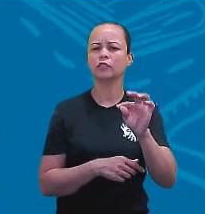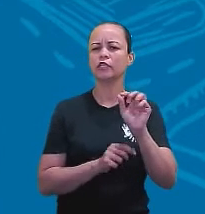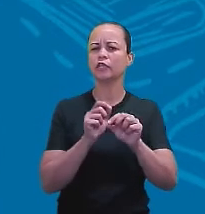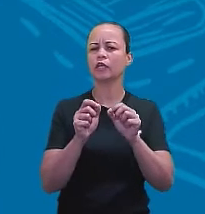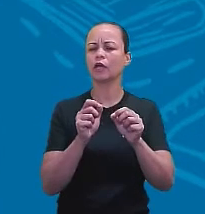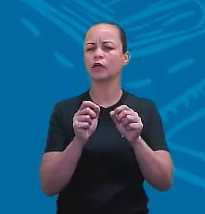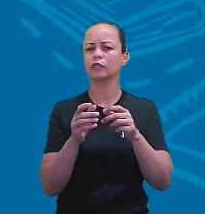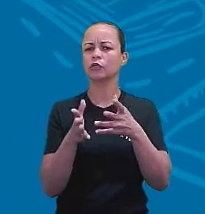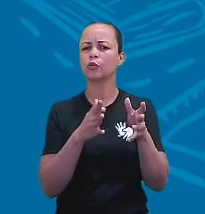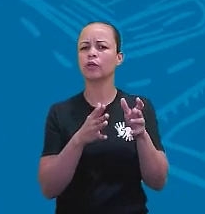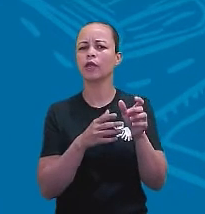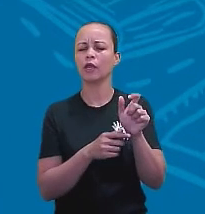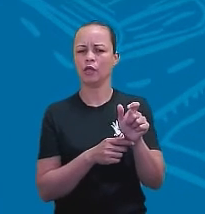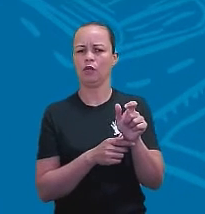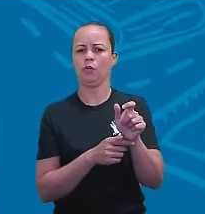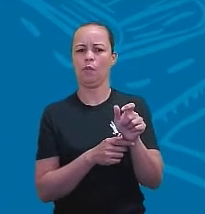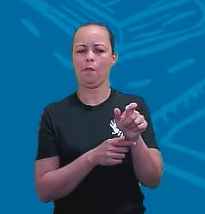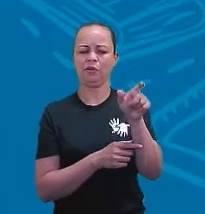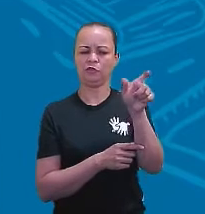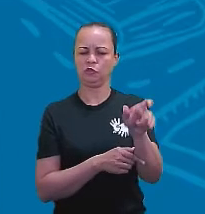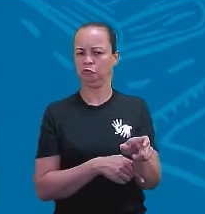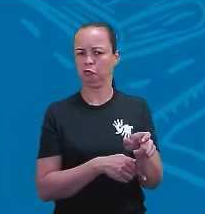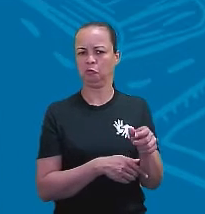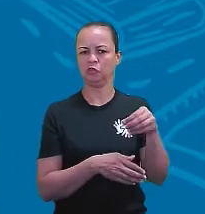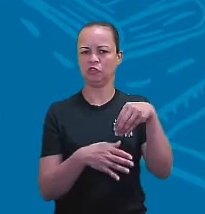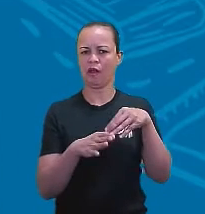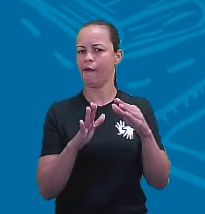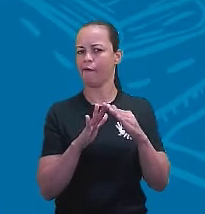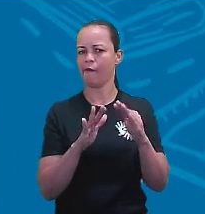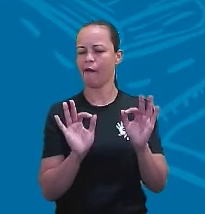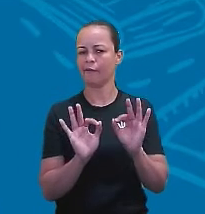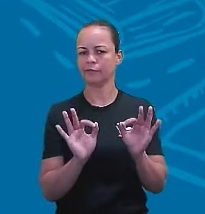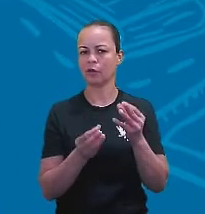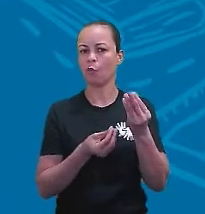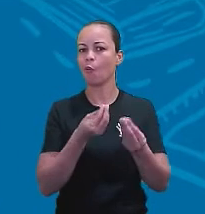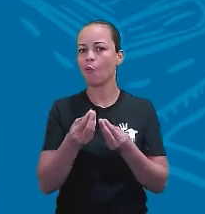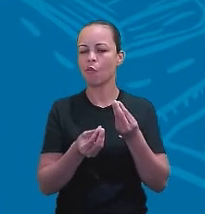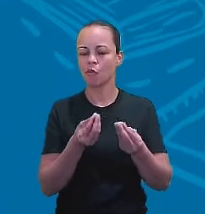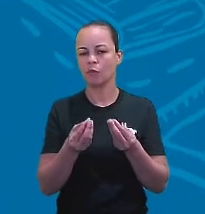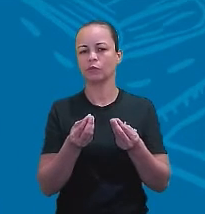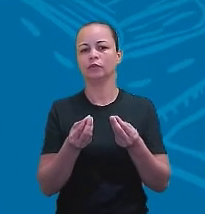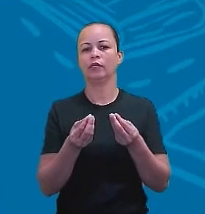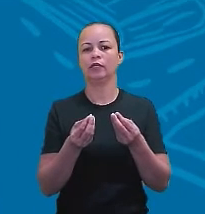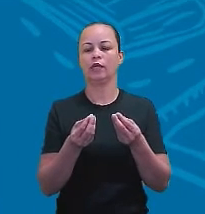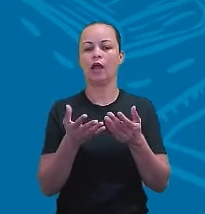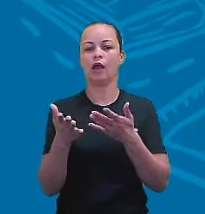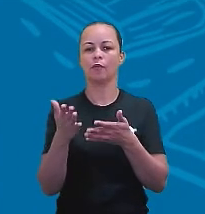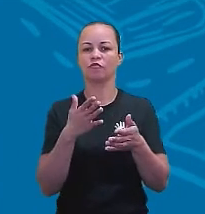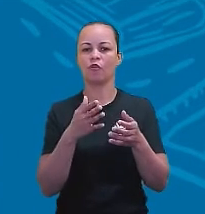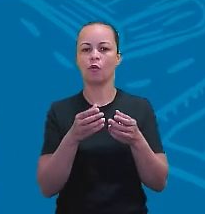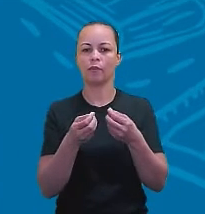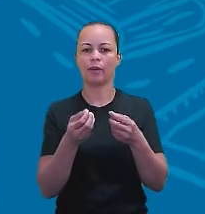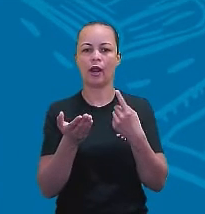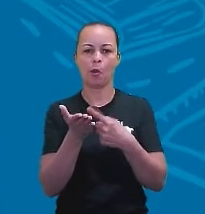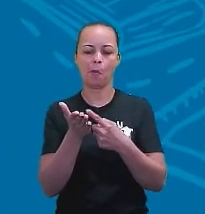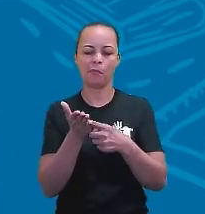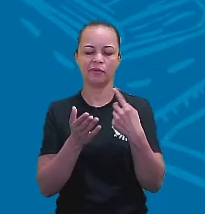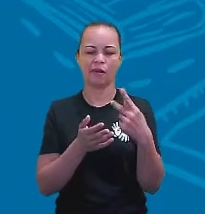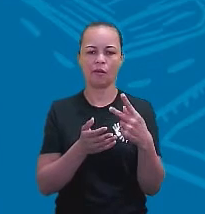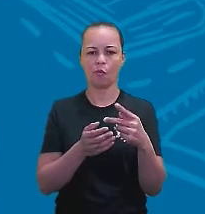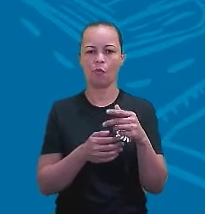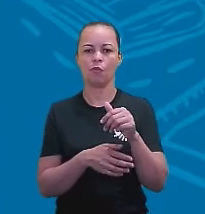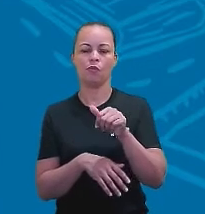alguém não está em casa, tá? Então, qual seria a forma aí para combinar com I? Já na